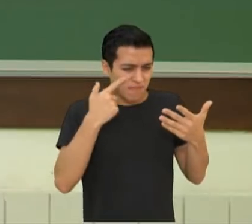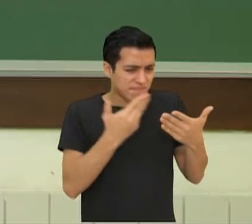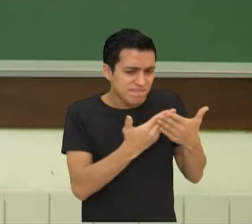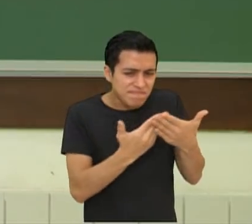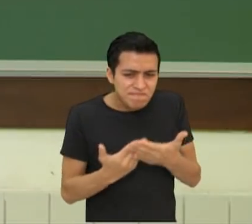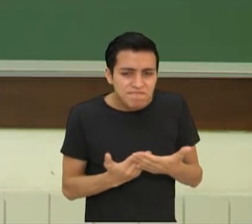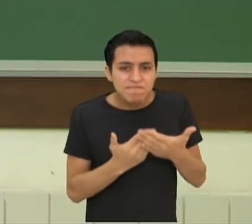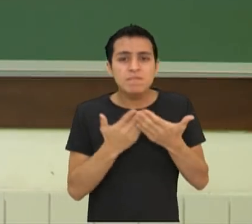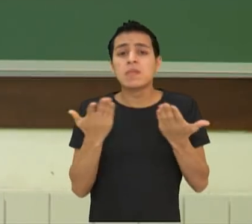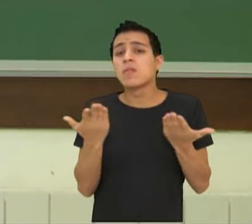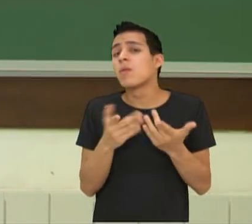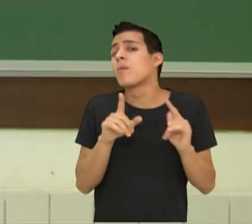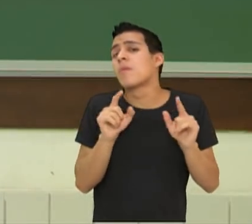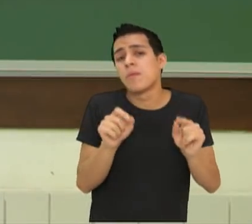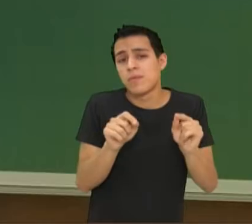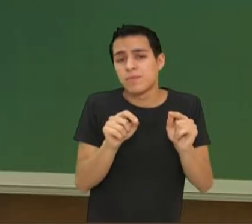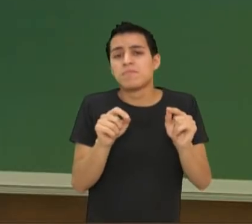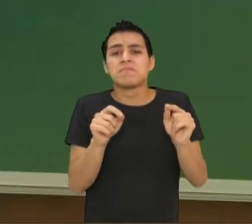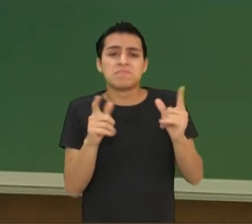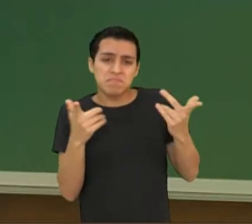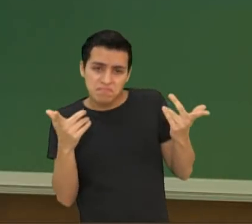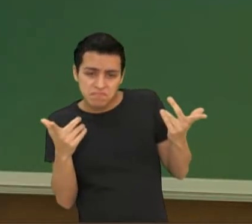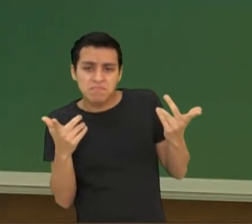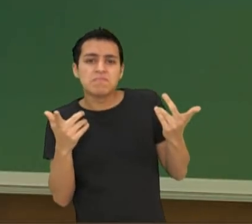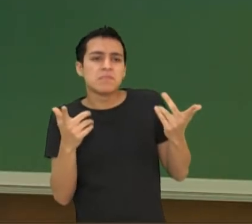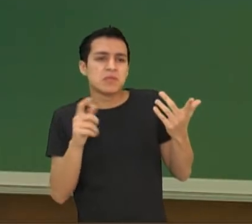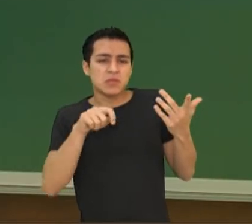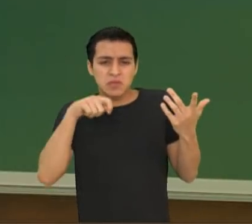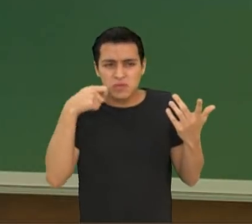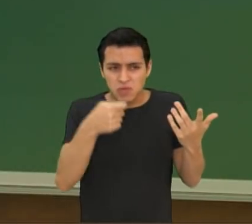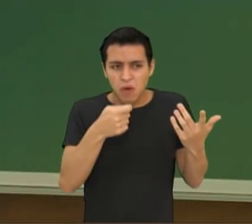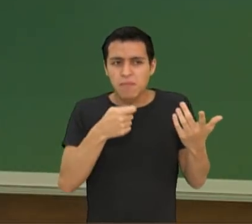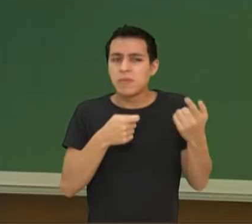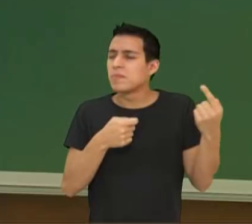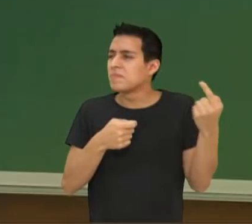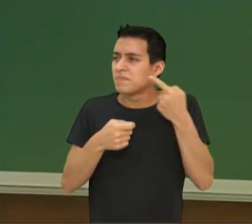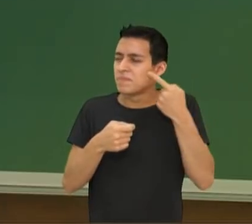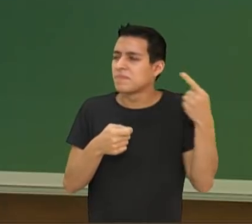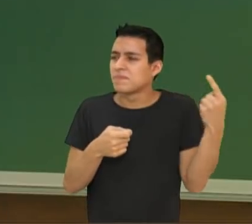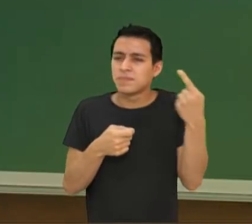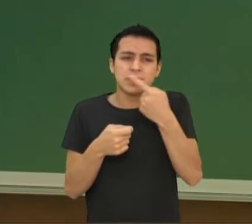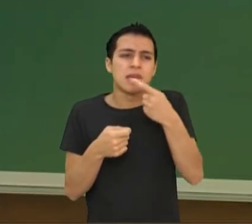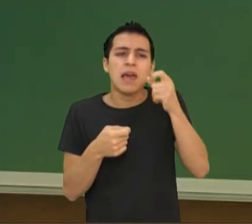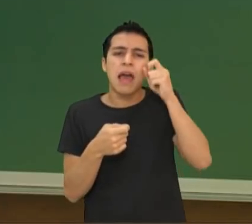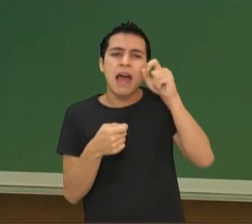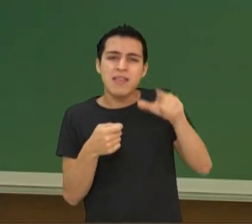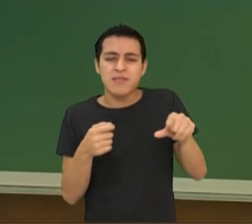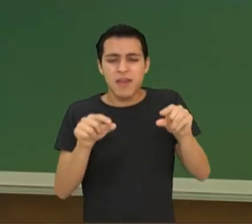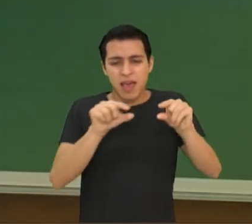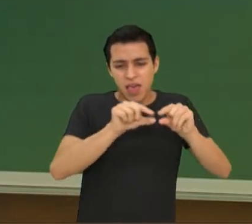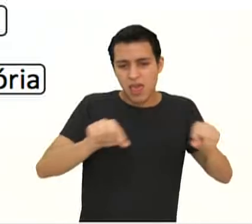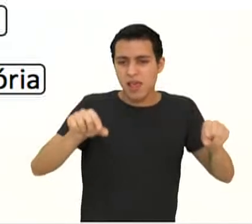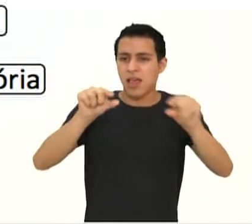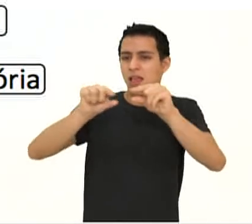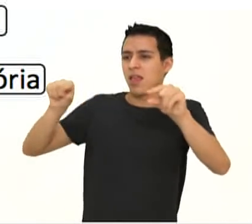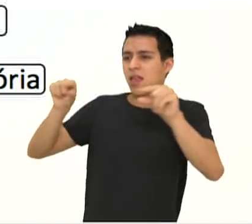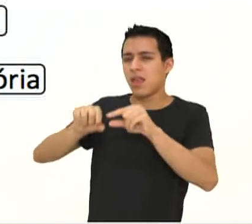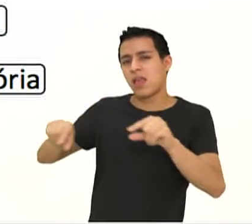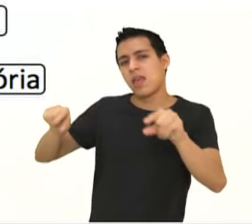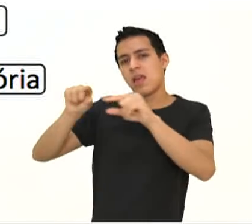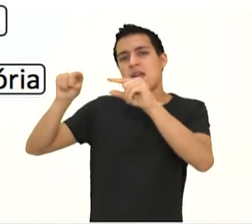E hoje, pessoal, nós vamos falar sobre esses pontinhos que estão em azul,